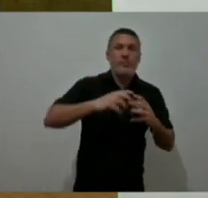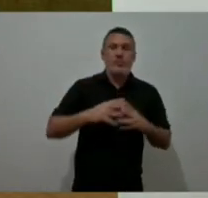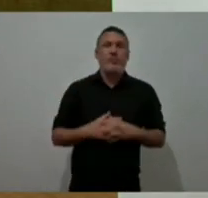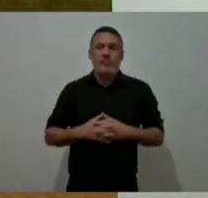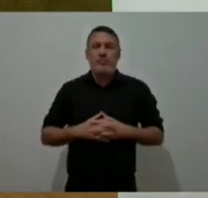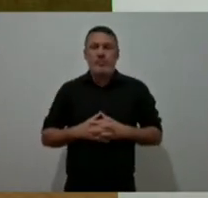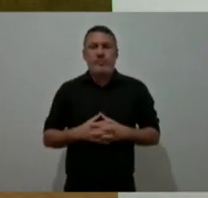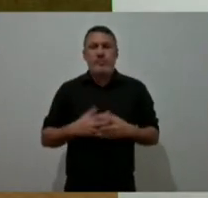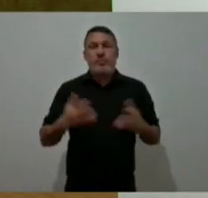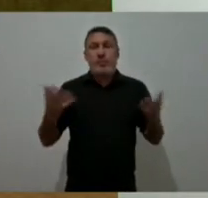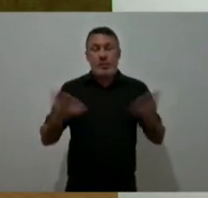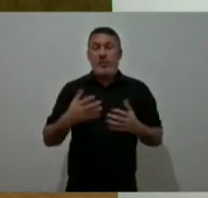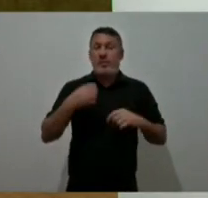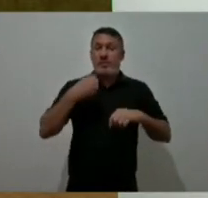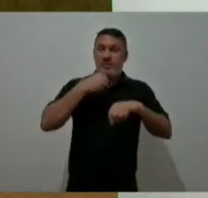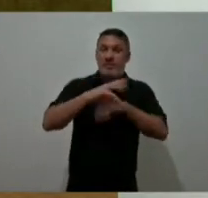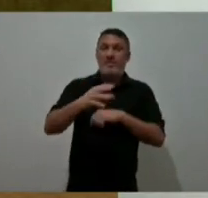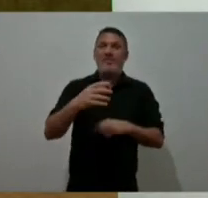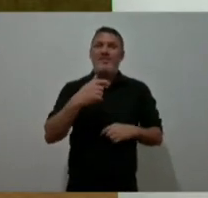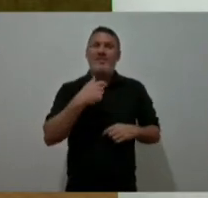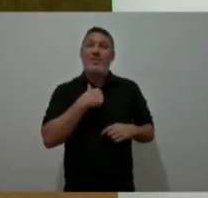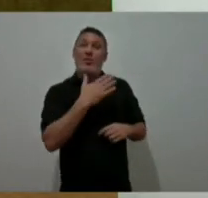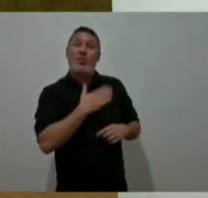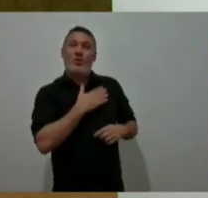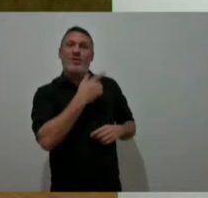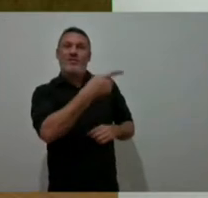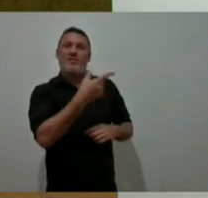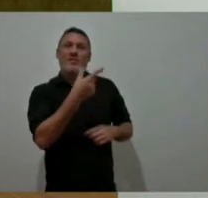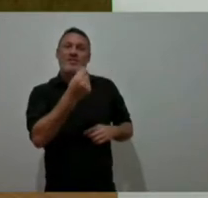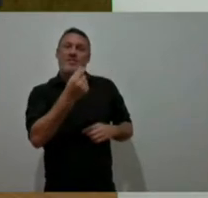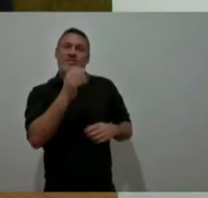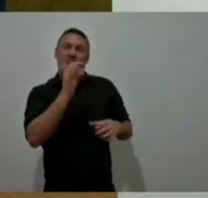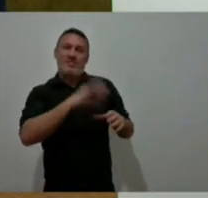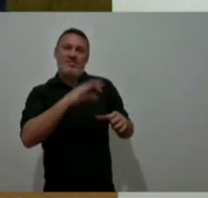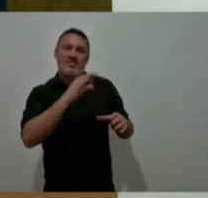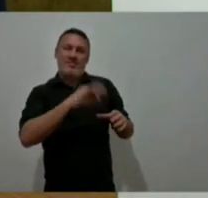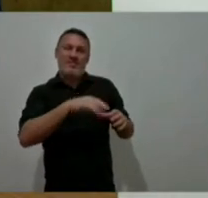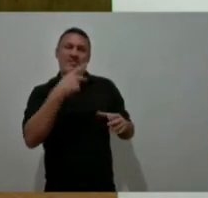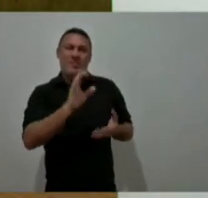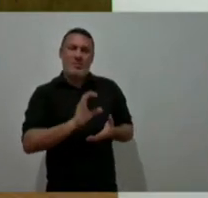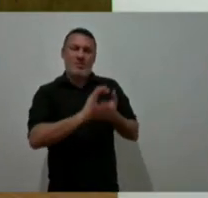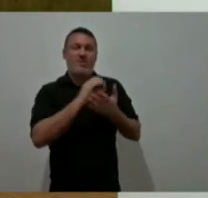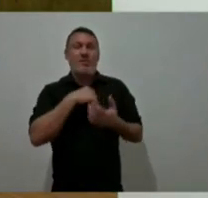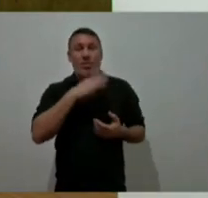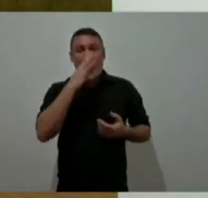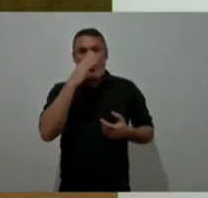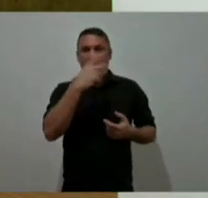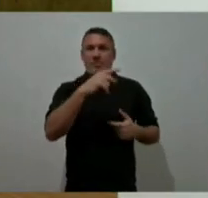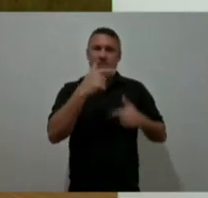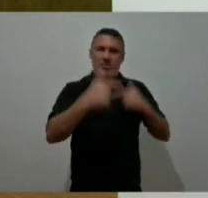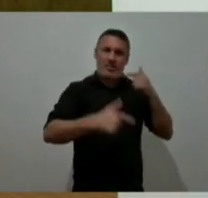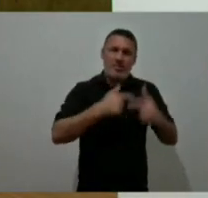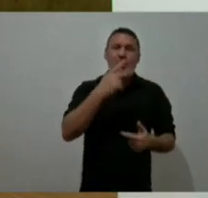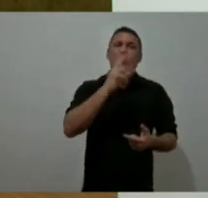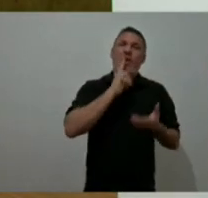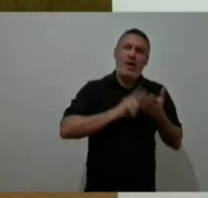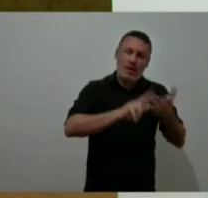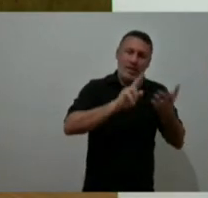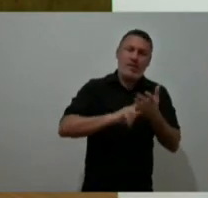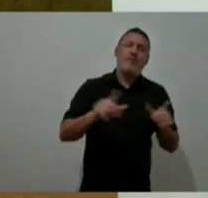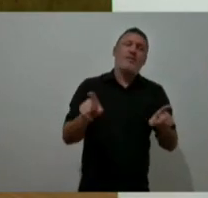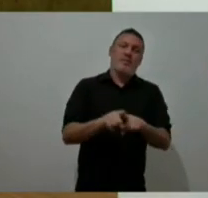sou cotista do seu fundo aqui do Constellation, né? Admiro muito o seu trabalho, leio as suas cartas de investimento. A gente tem